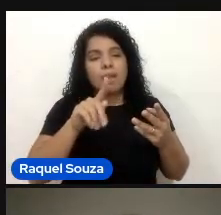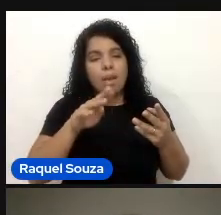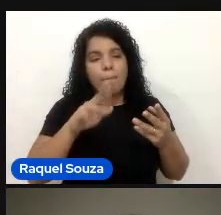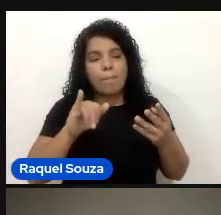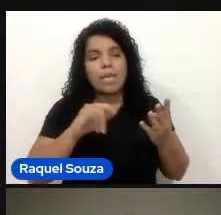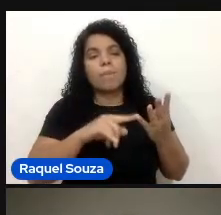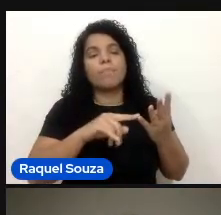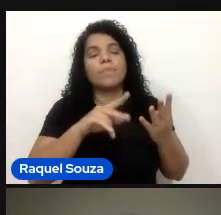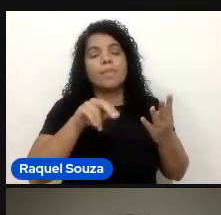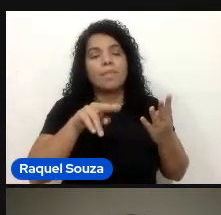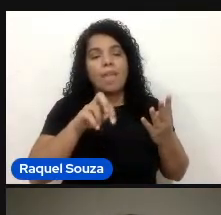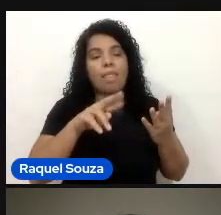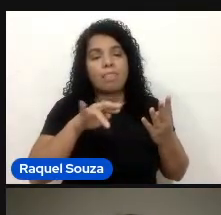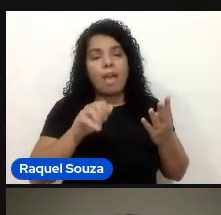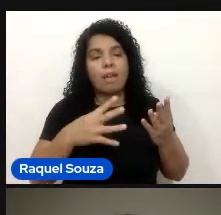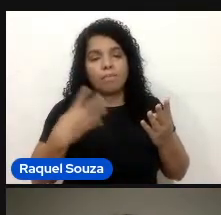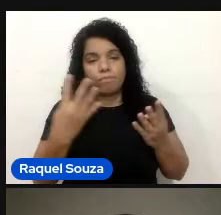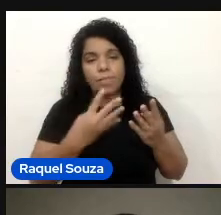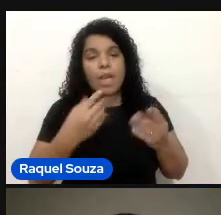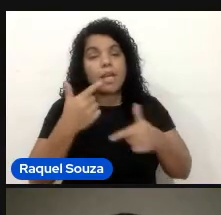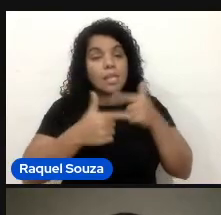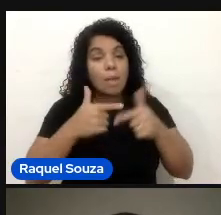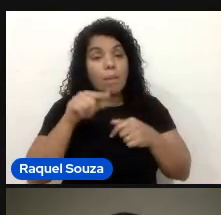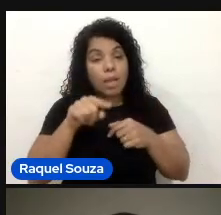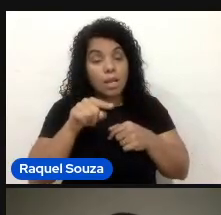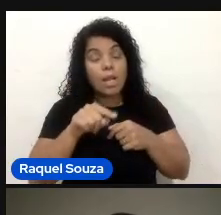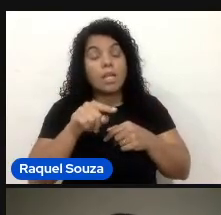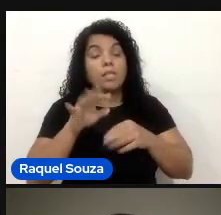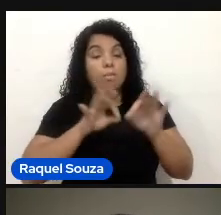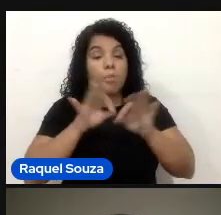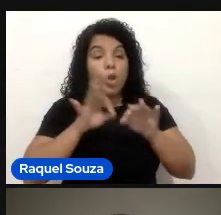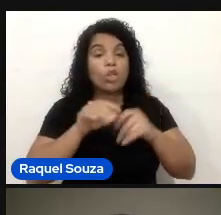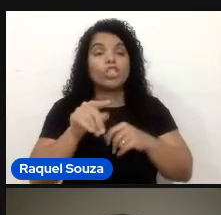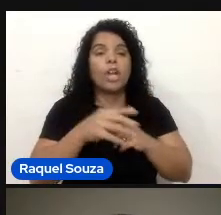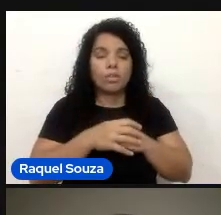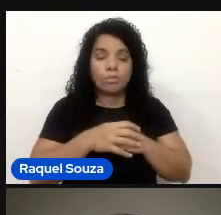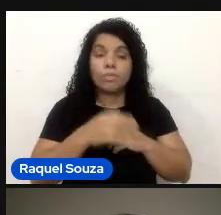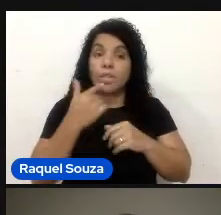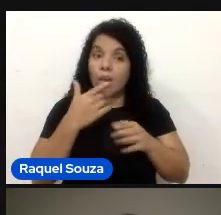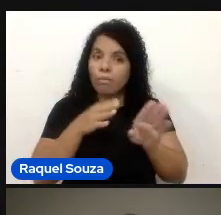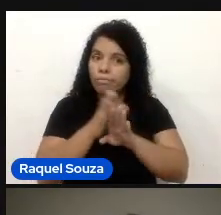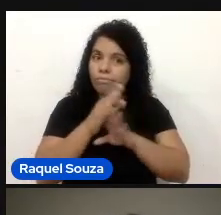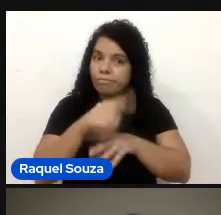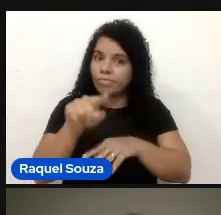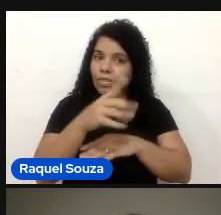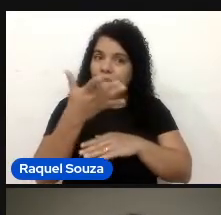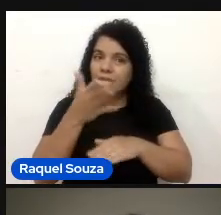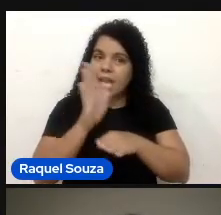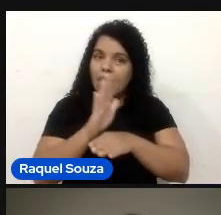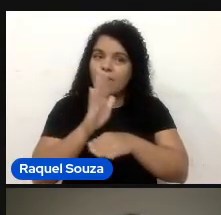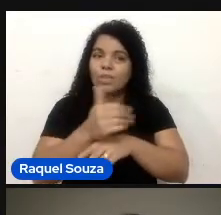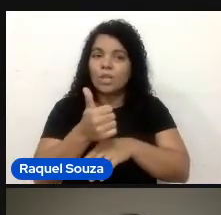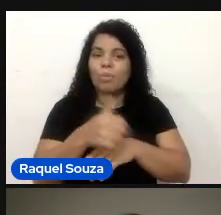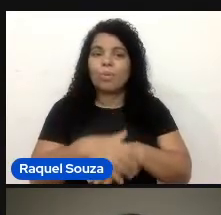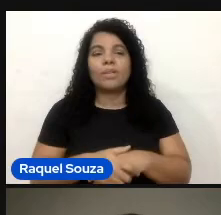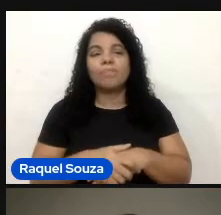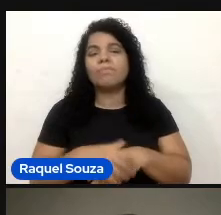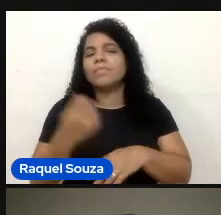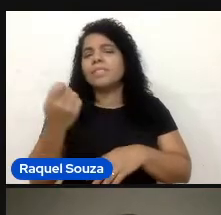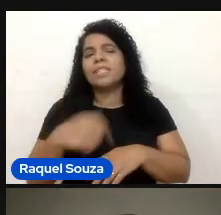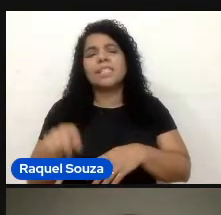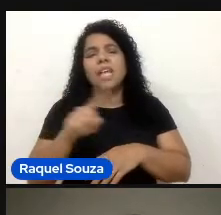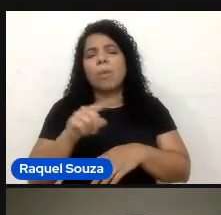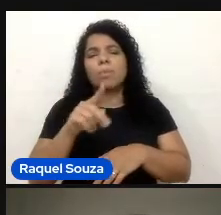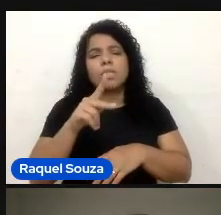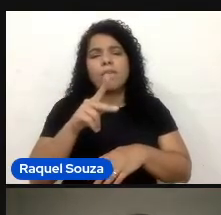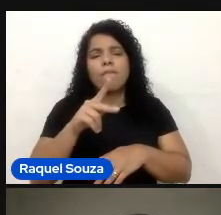projeto. E eu recomendo muito, se você quiser contribuir. Não precisa fazer fork do